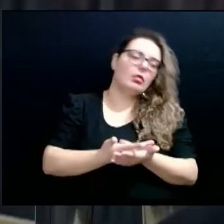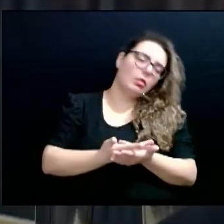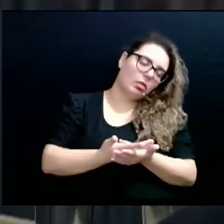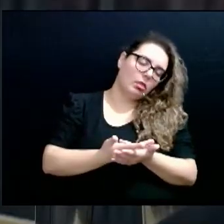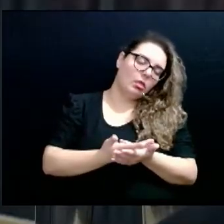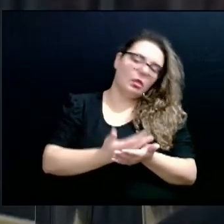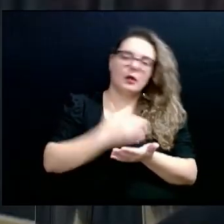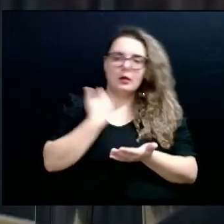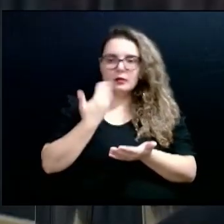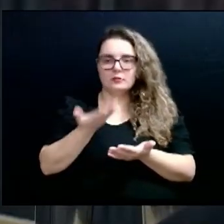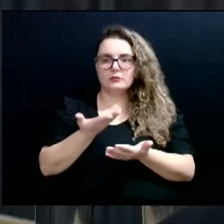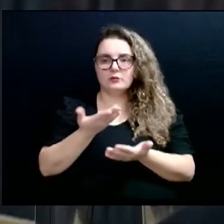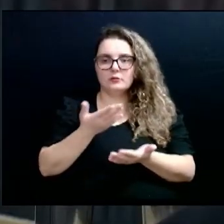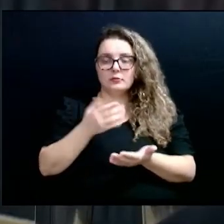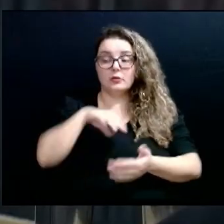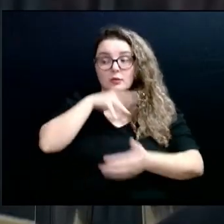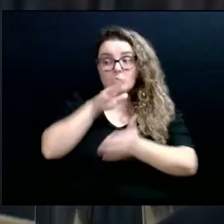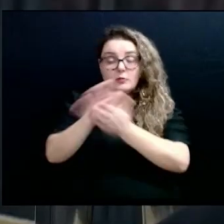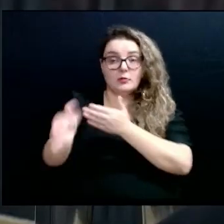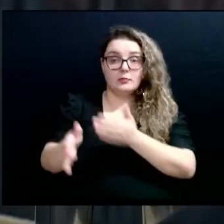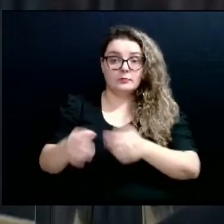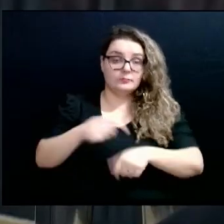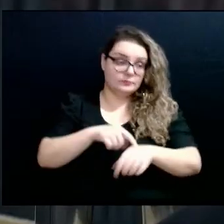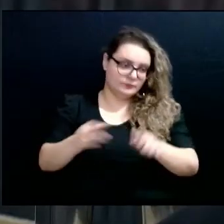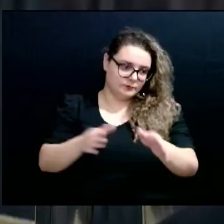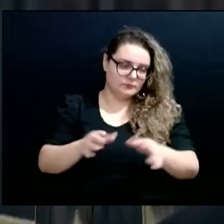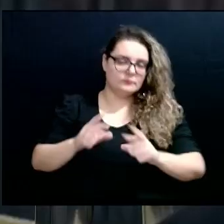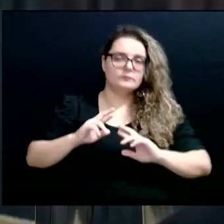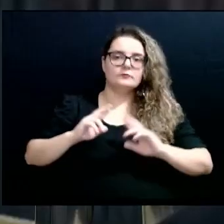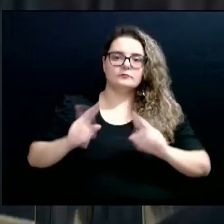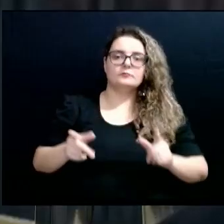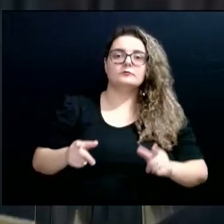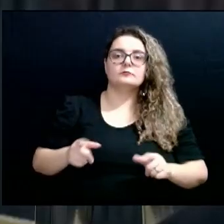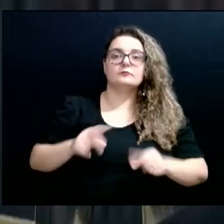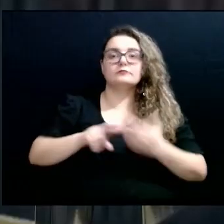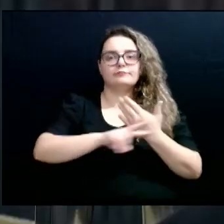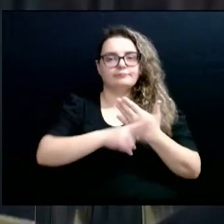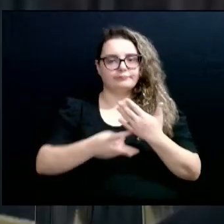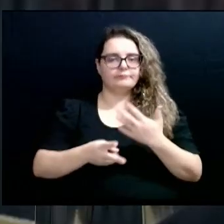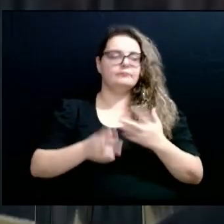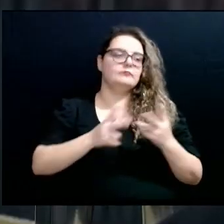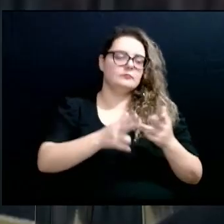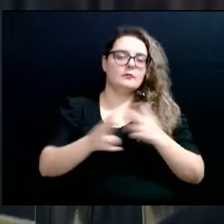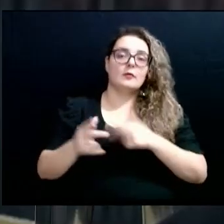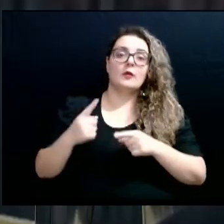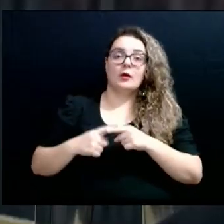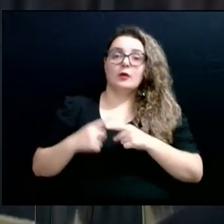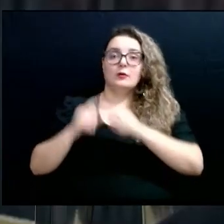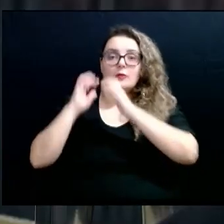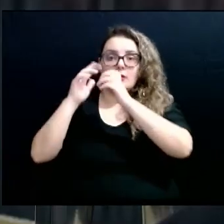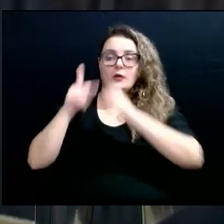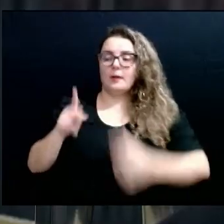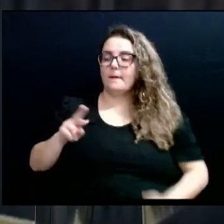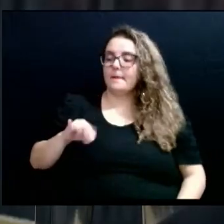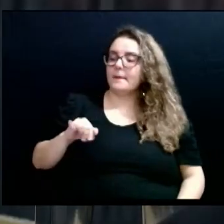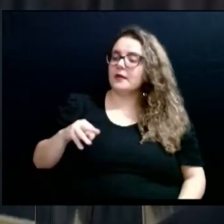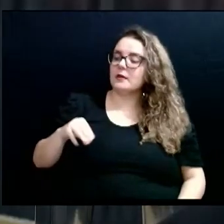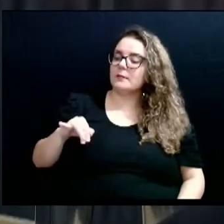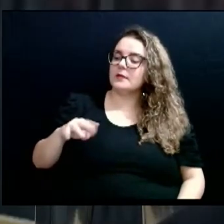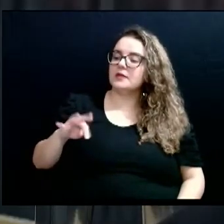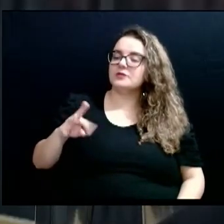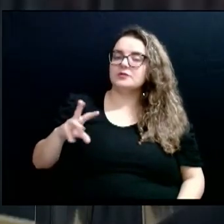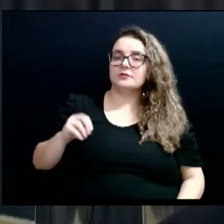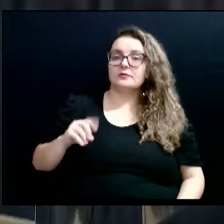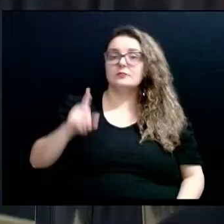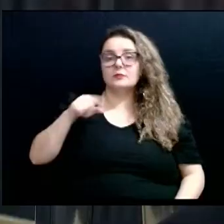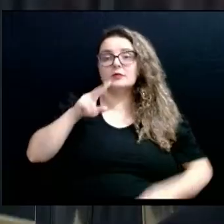são diferentes, mas a reação é a mesma, porque esse cérebro ele é muito primitivo e por isso que isso é muito forte. Imagina que a gente tem milhões aí